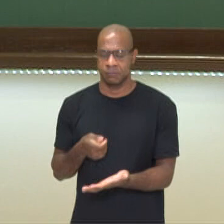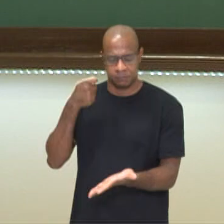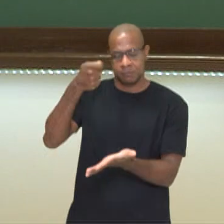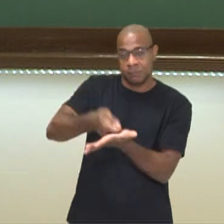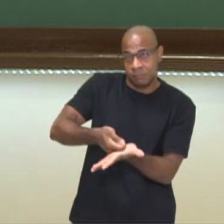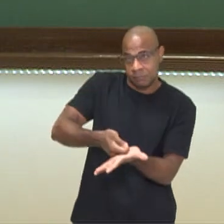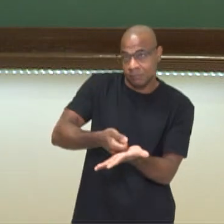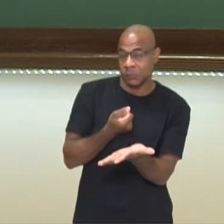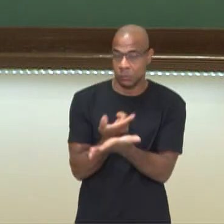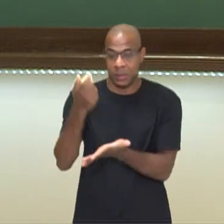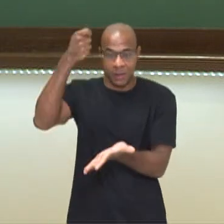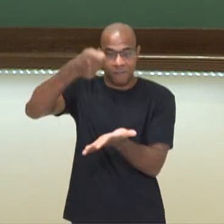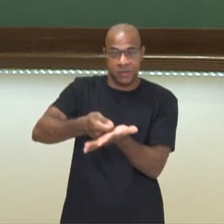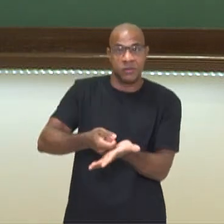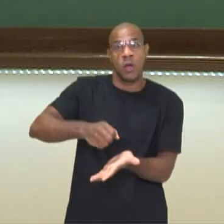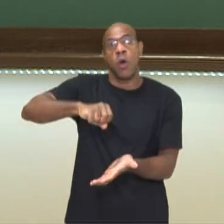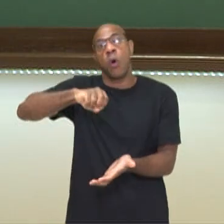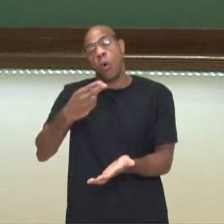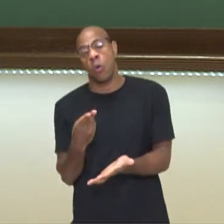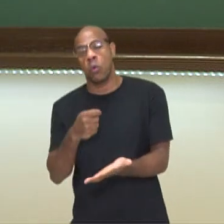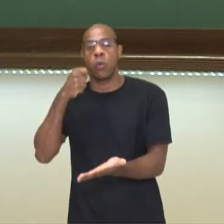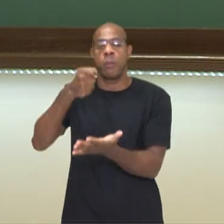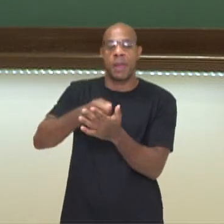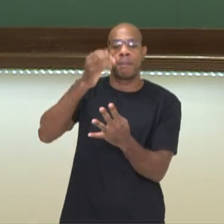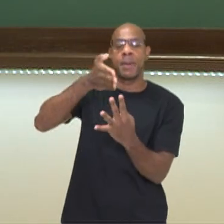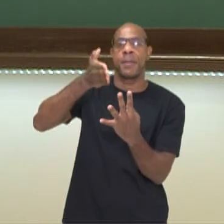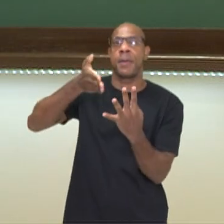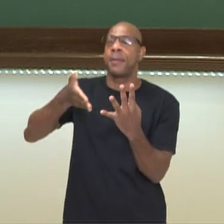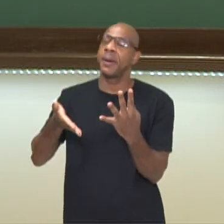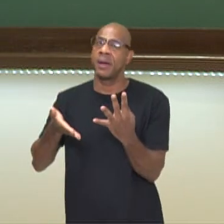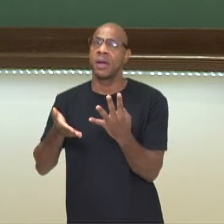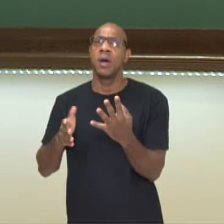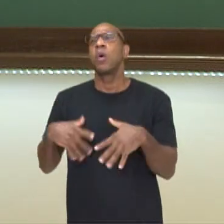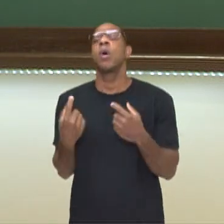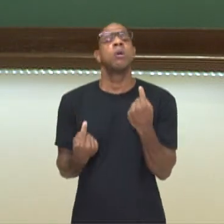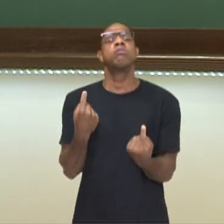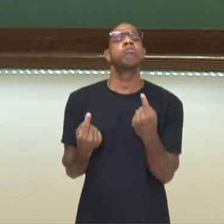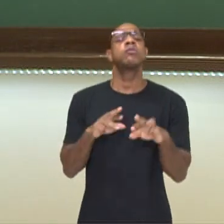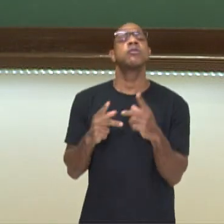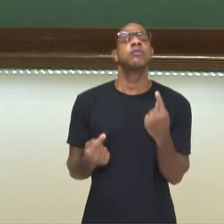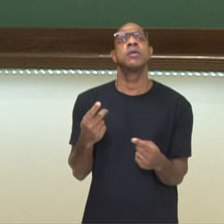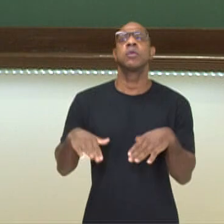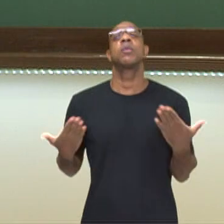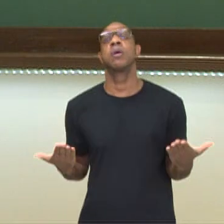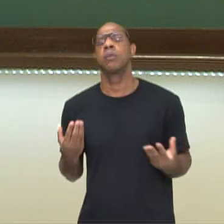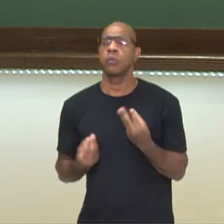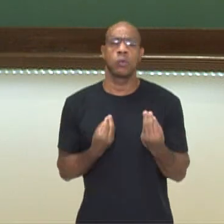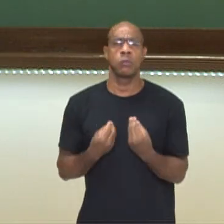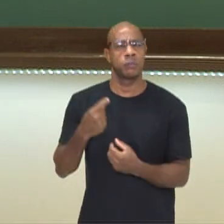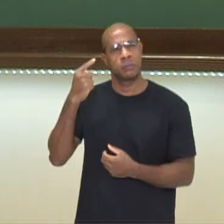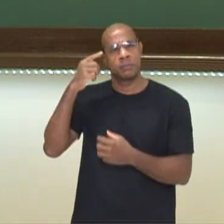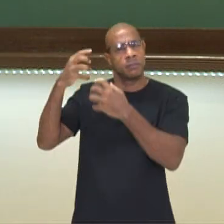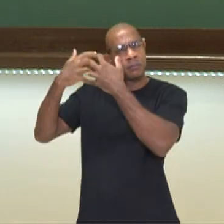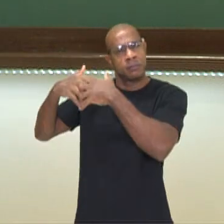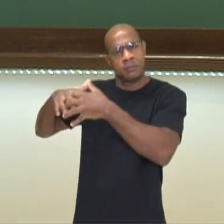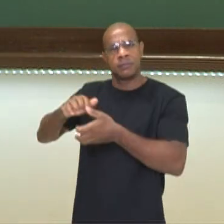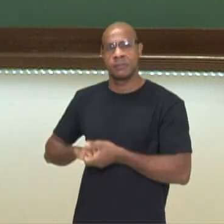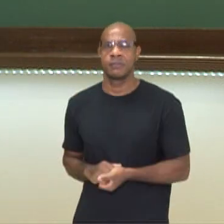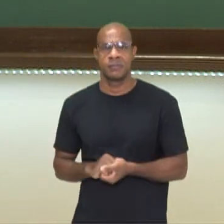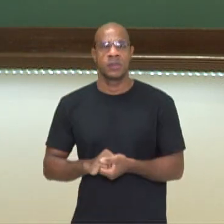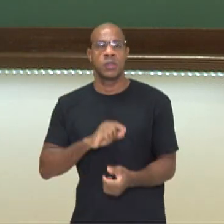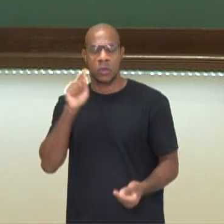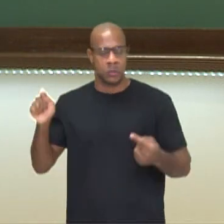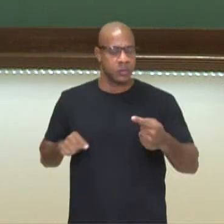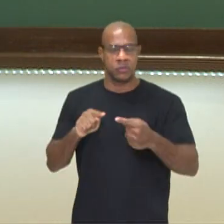prazo? Qual que é a diferença entre compras à vista e compras a prazo? Vamos pensar aqui um pouquinho. Então, nossos objetivos de hoje